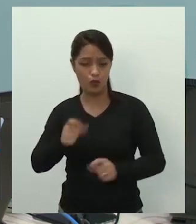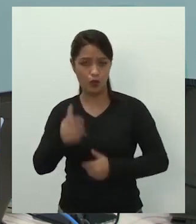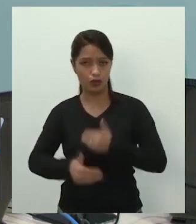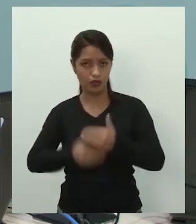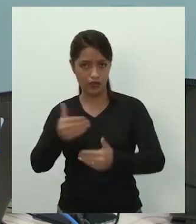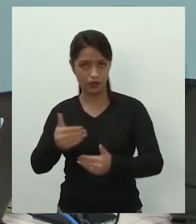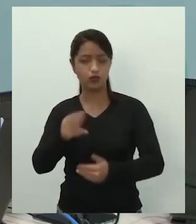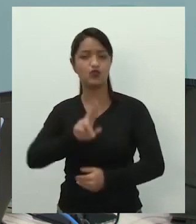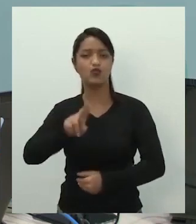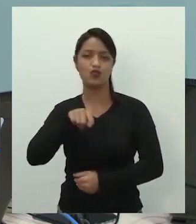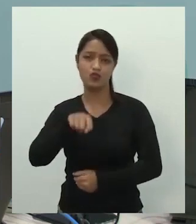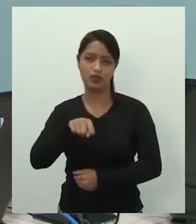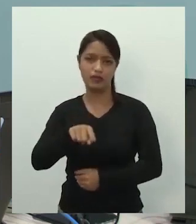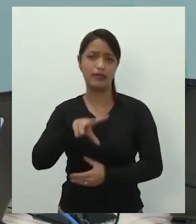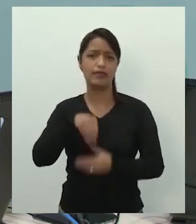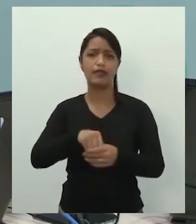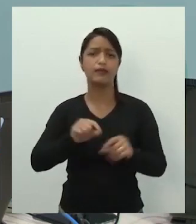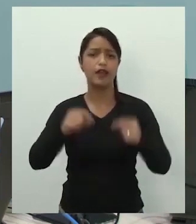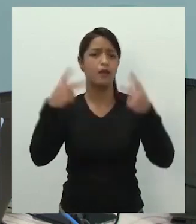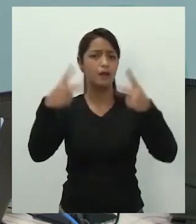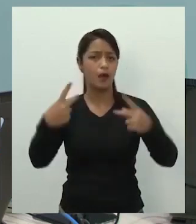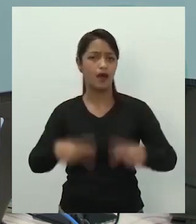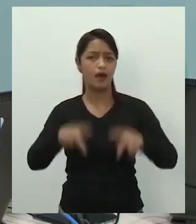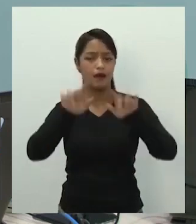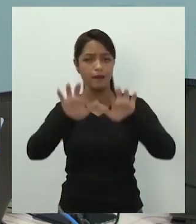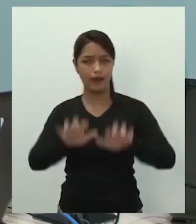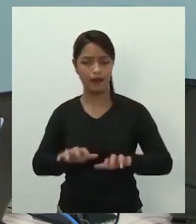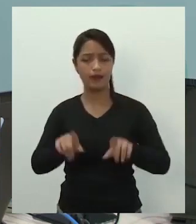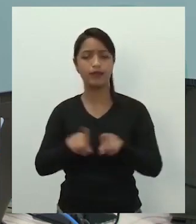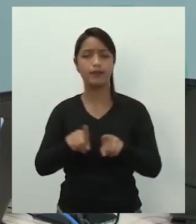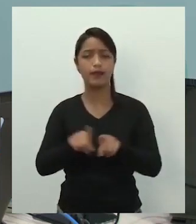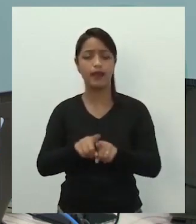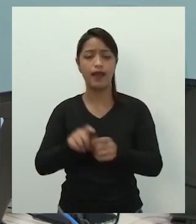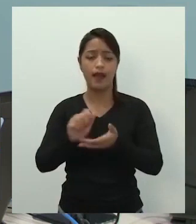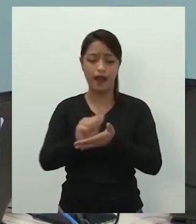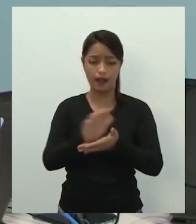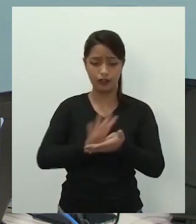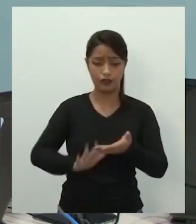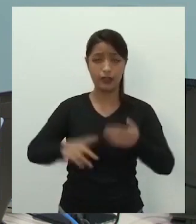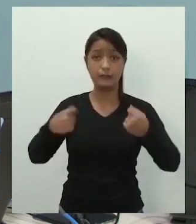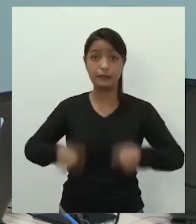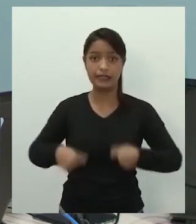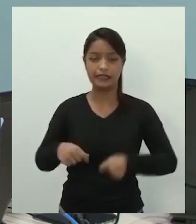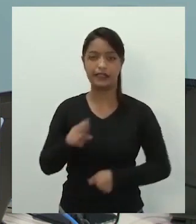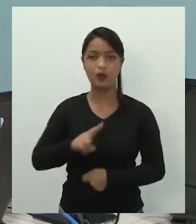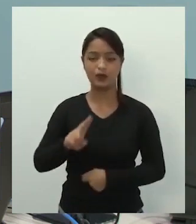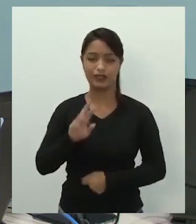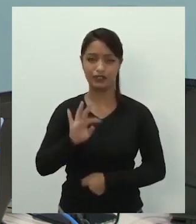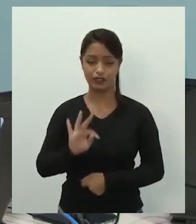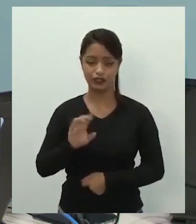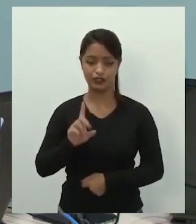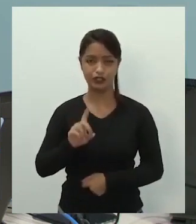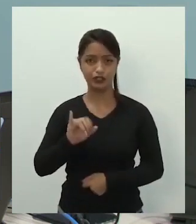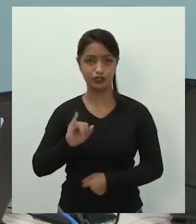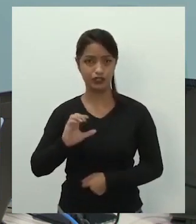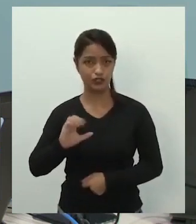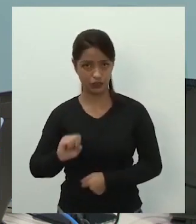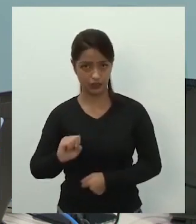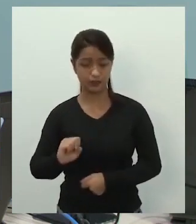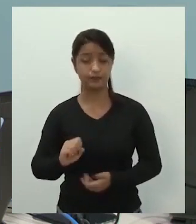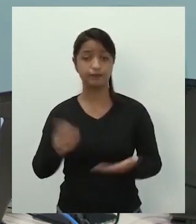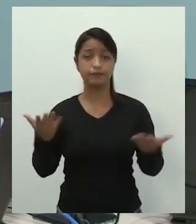usado em programação e em atividades que necessitam o uso das TDICs. Nós vamos mostrar para